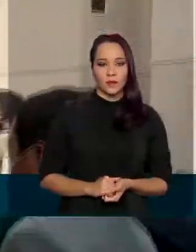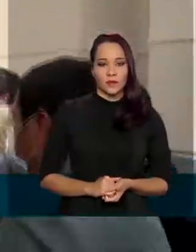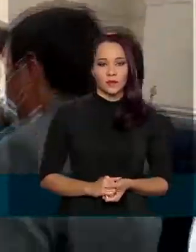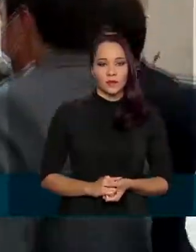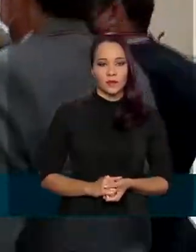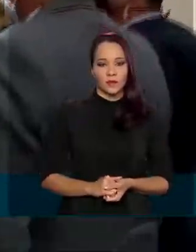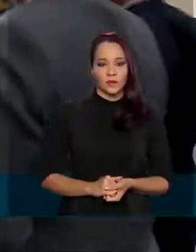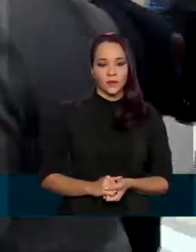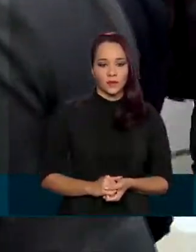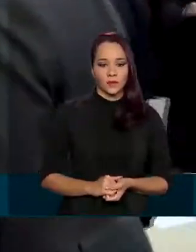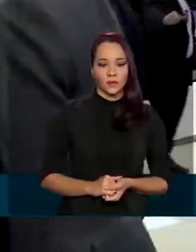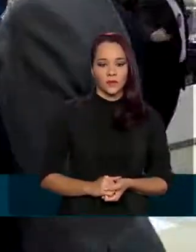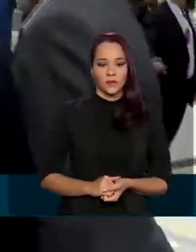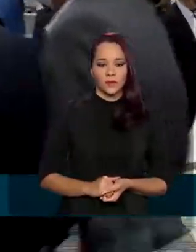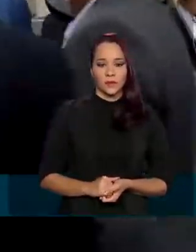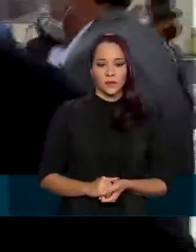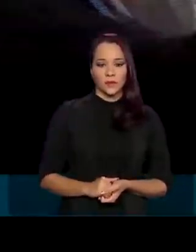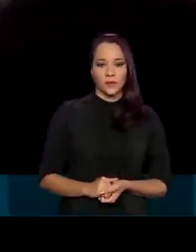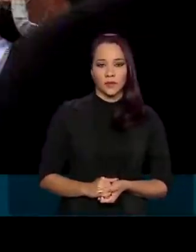Brasil.